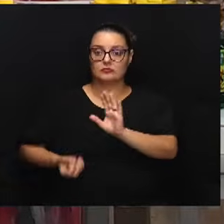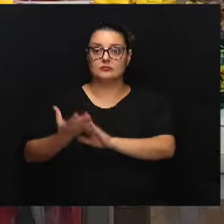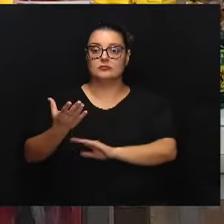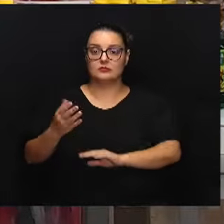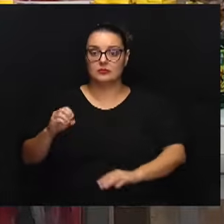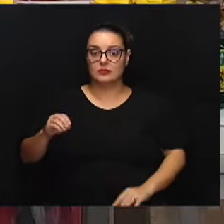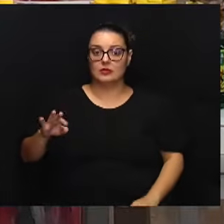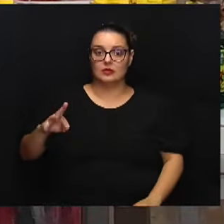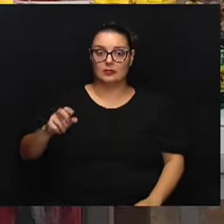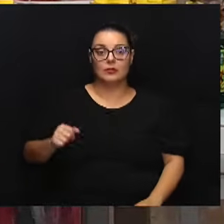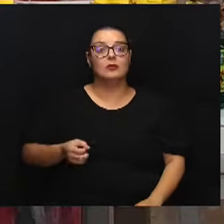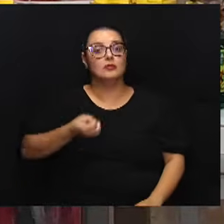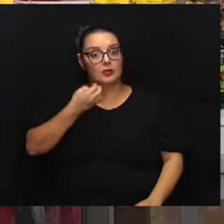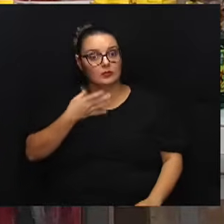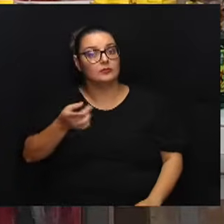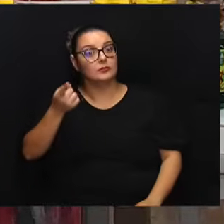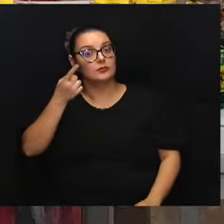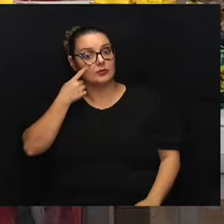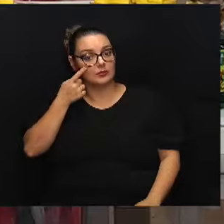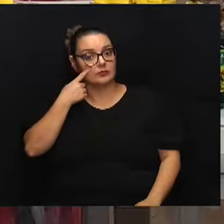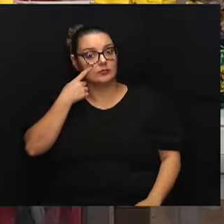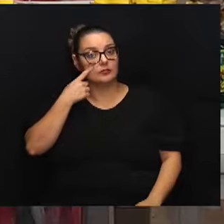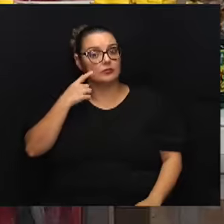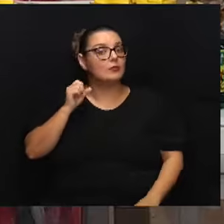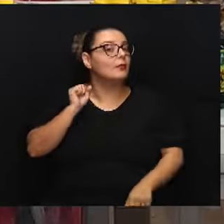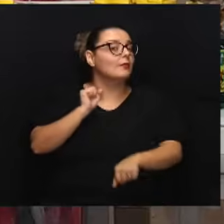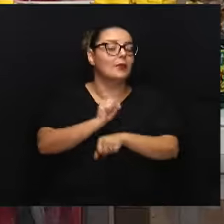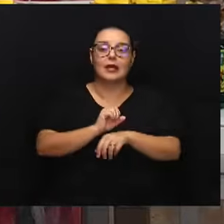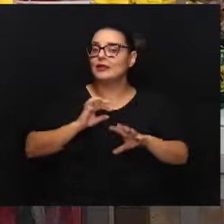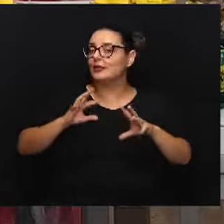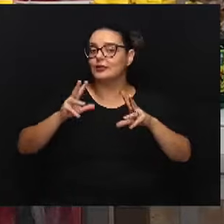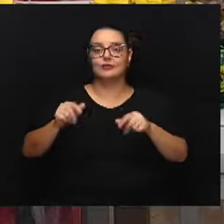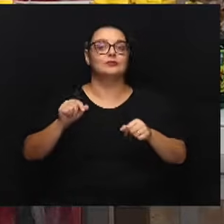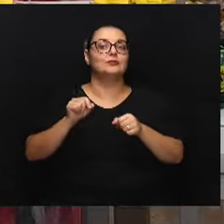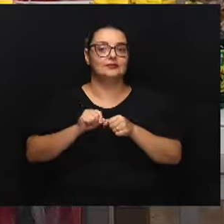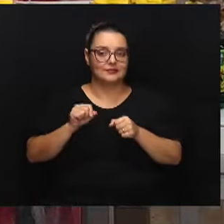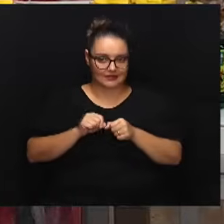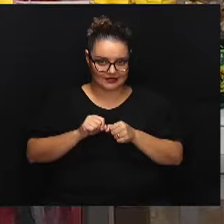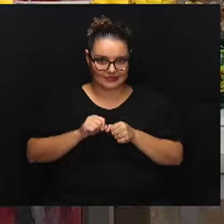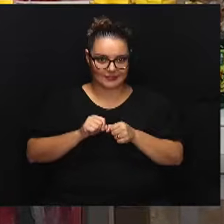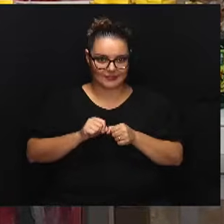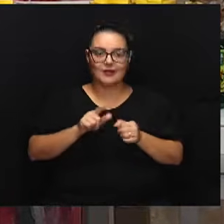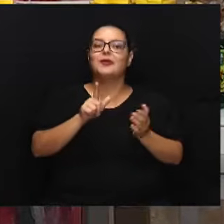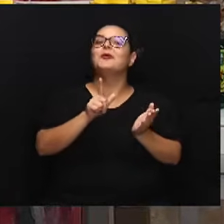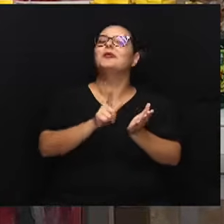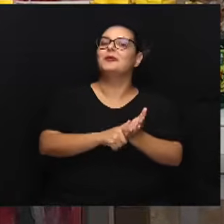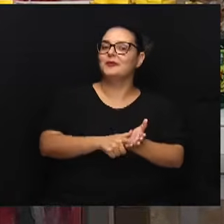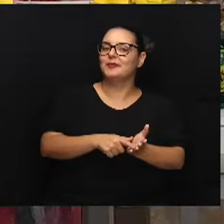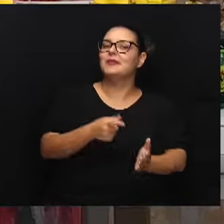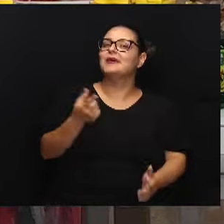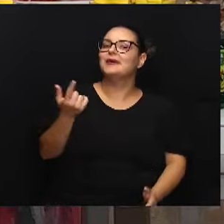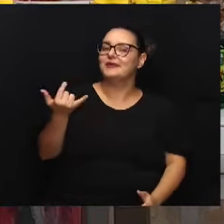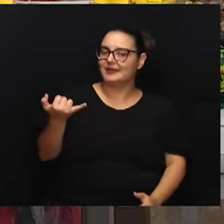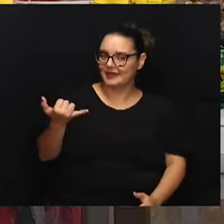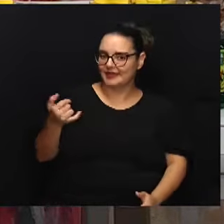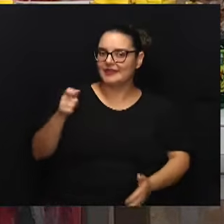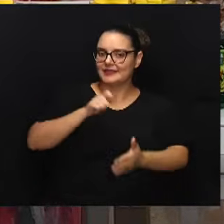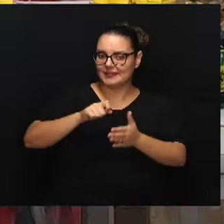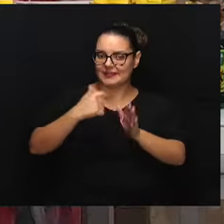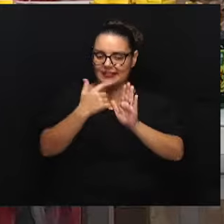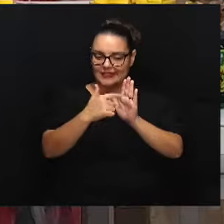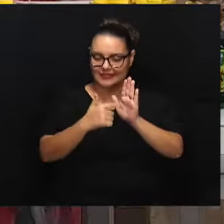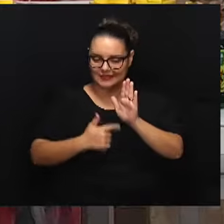obra. Muito bom! Então, olha, para tudo que você esteja fazendo, pega o seu papel e a caneta para anotar a lista